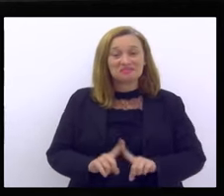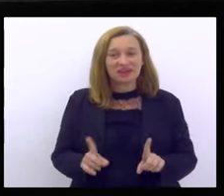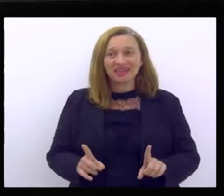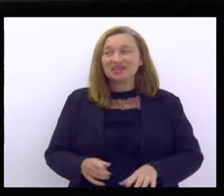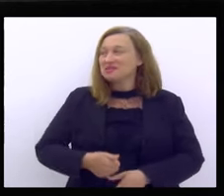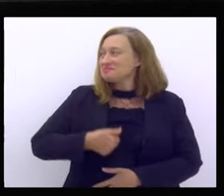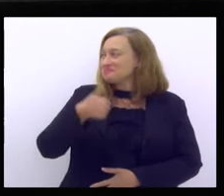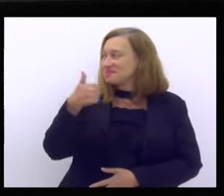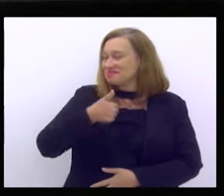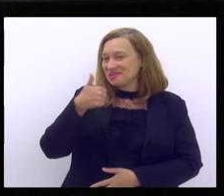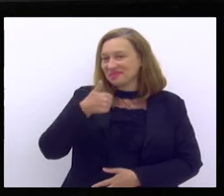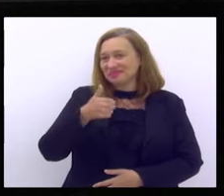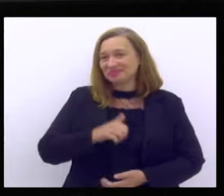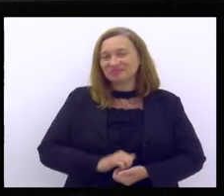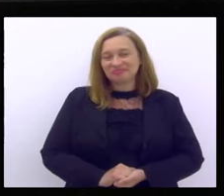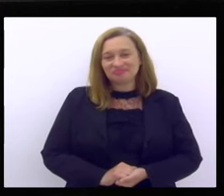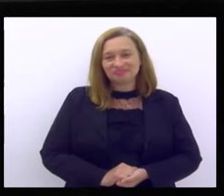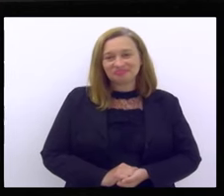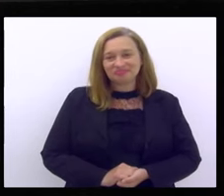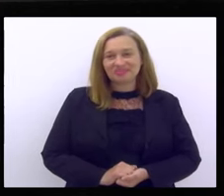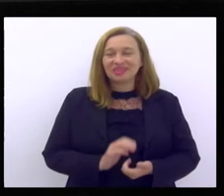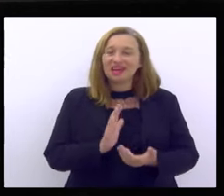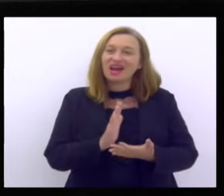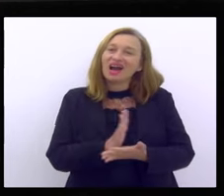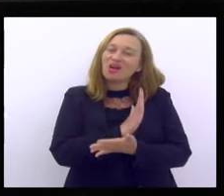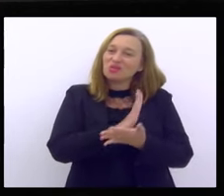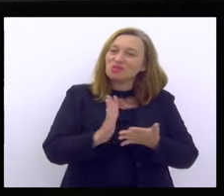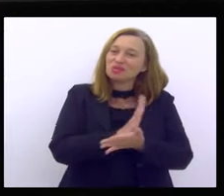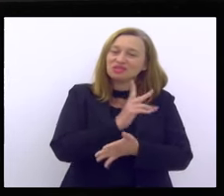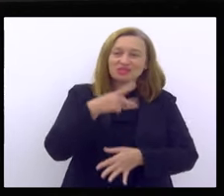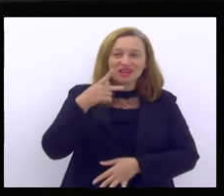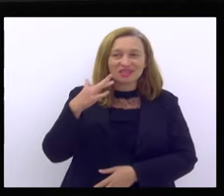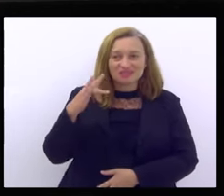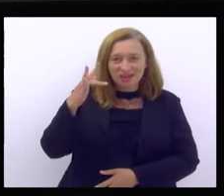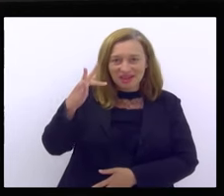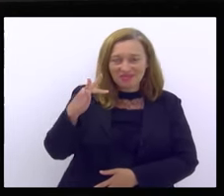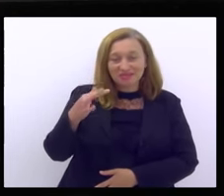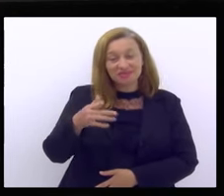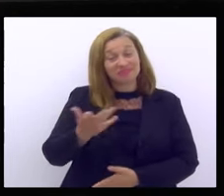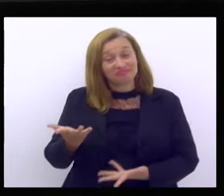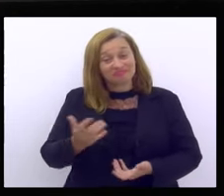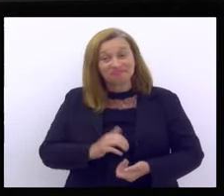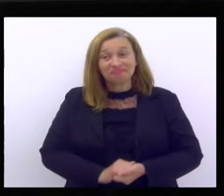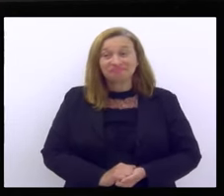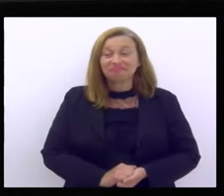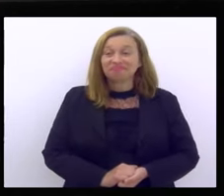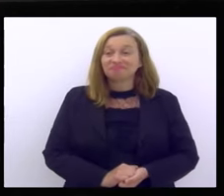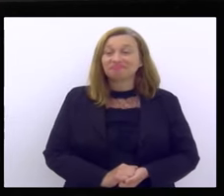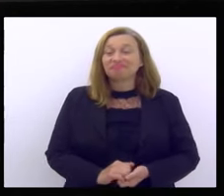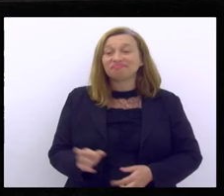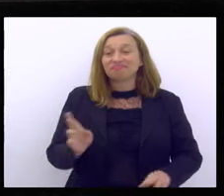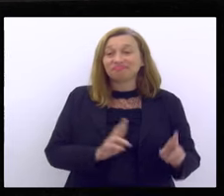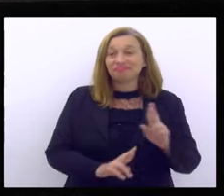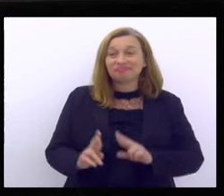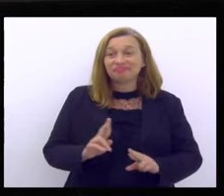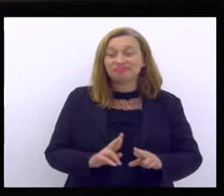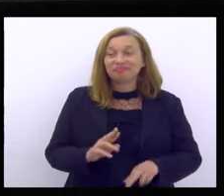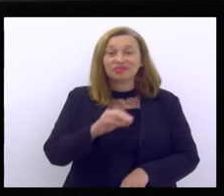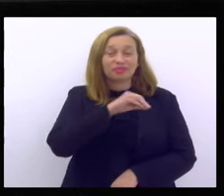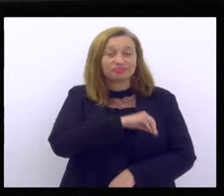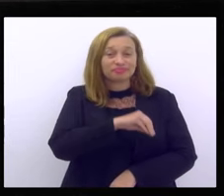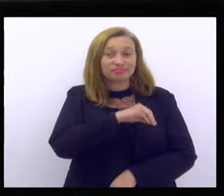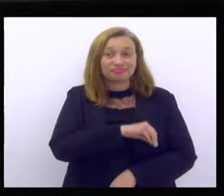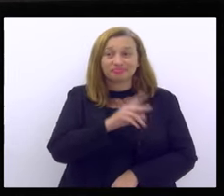Primeiro, tenho aqui algumas questões breves para falar, né, relacionadas ao piso